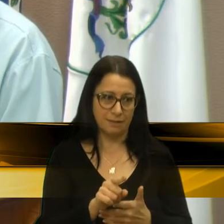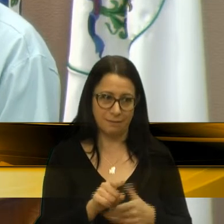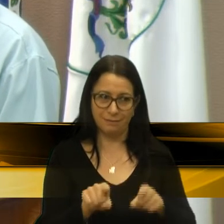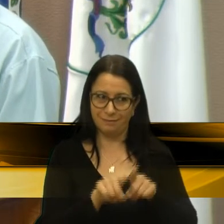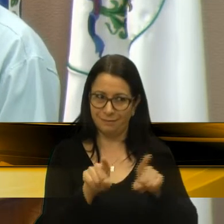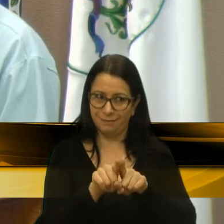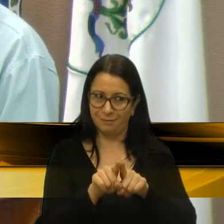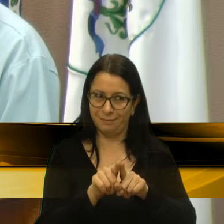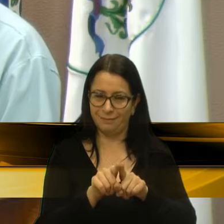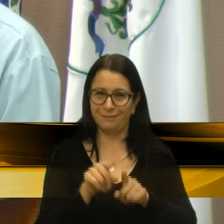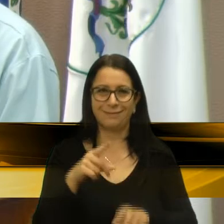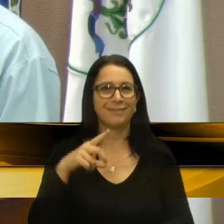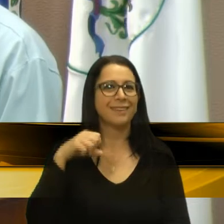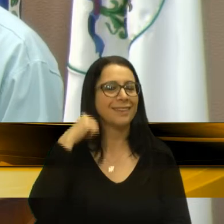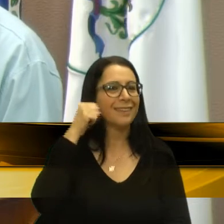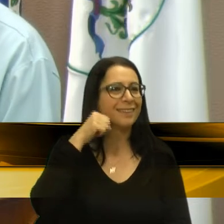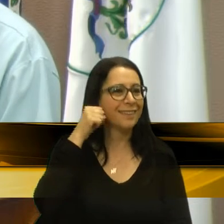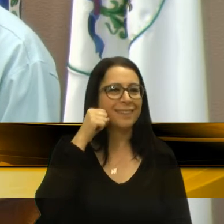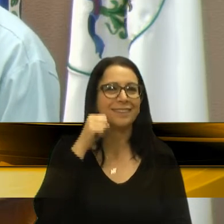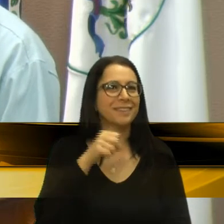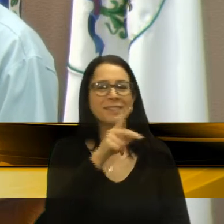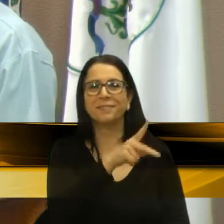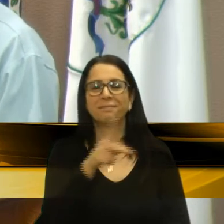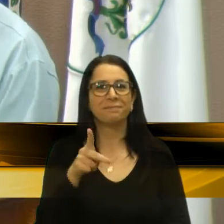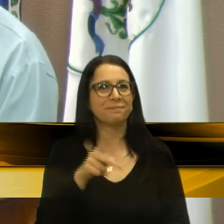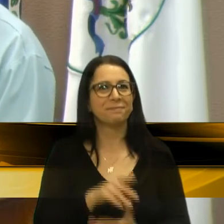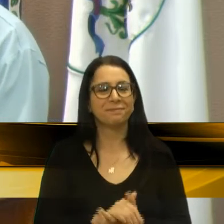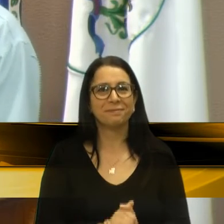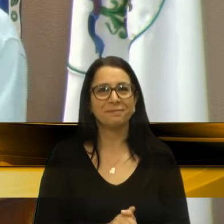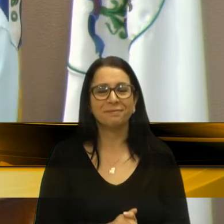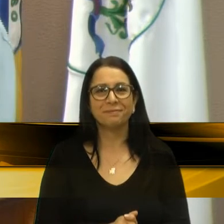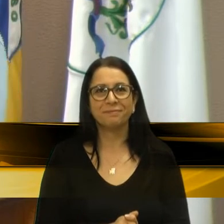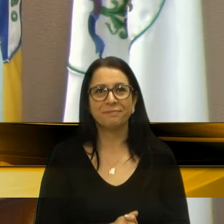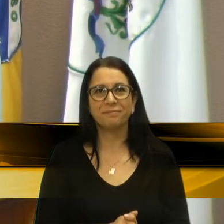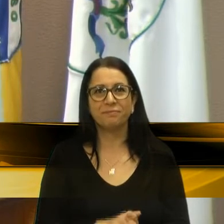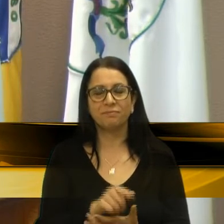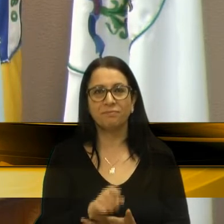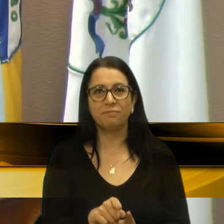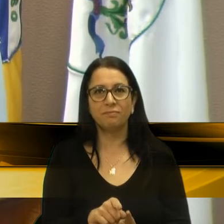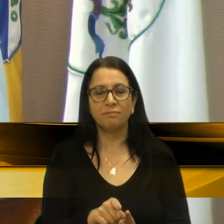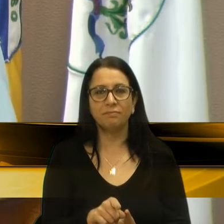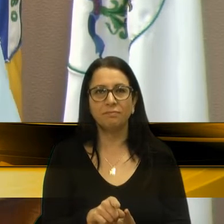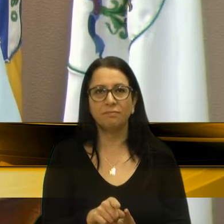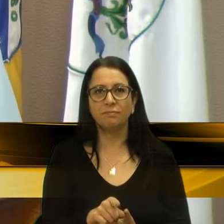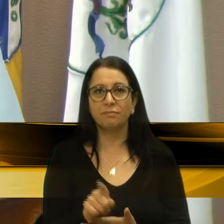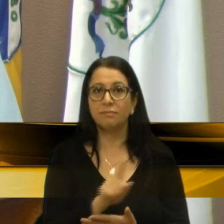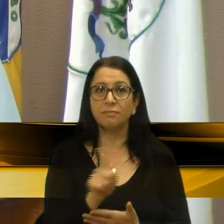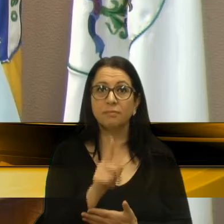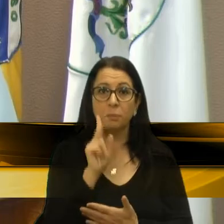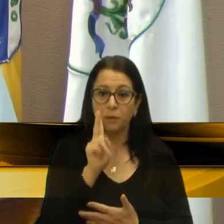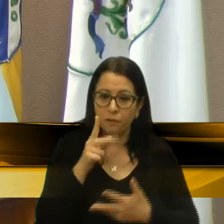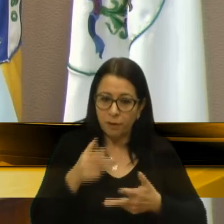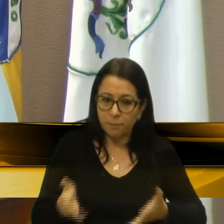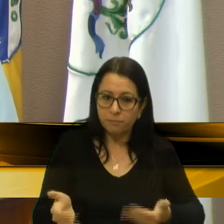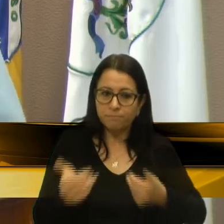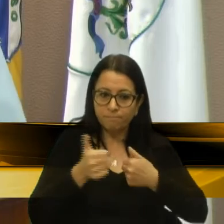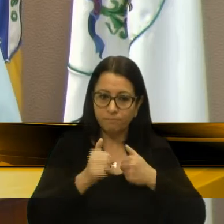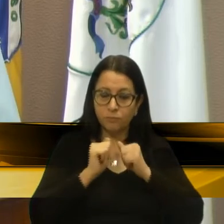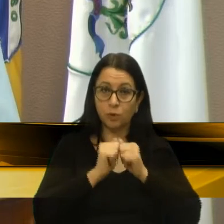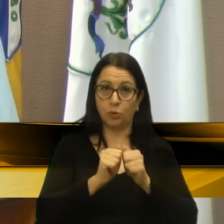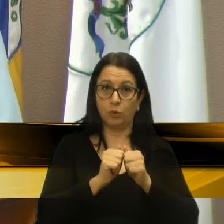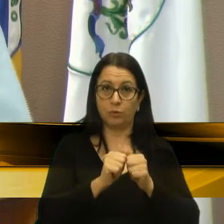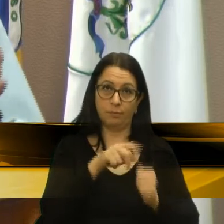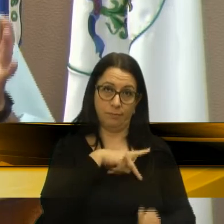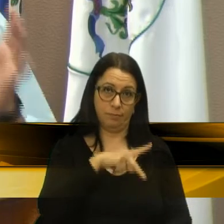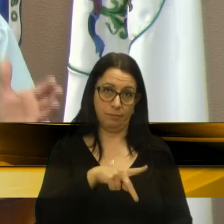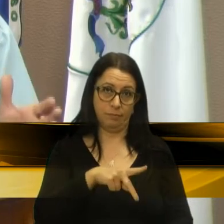causar esse é do nosso partido progressista pp não pra puxar a brasa do nosso passado né senhor presidente